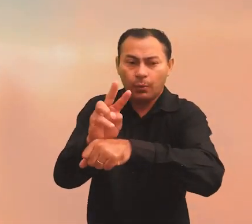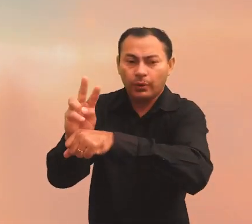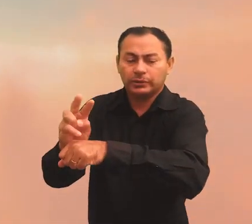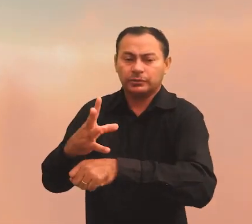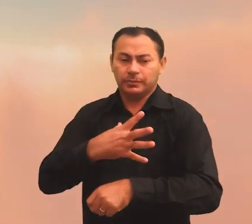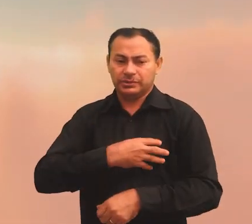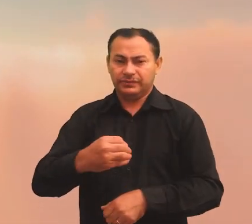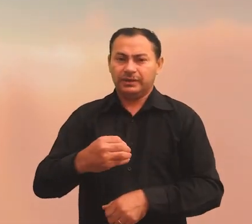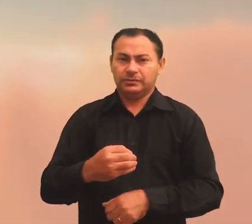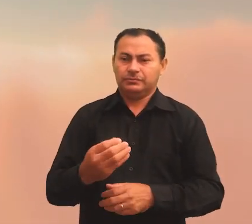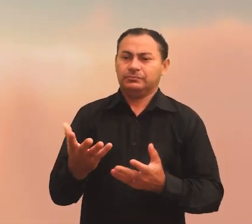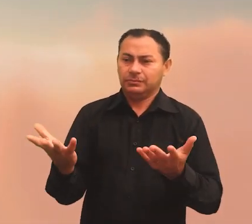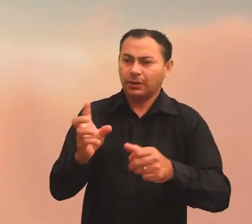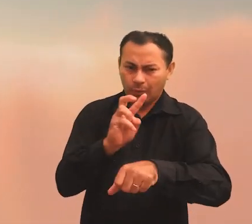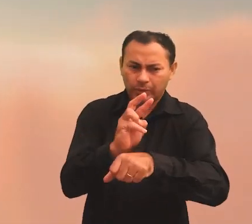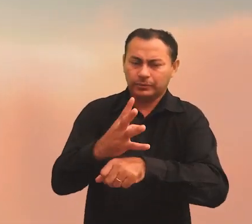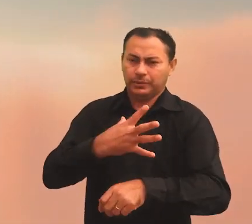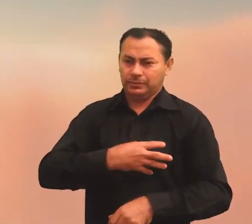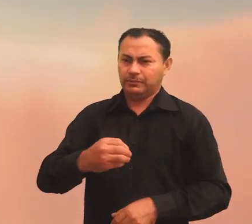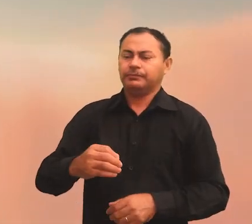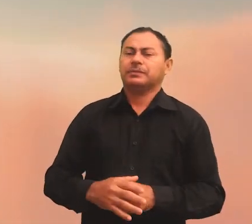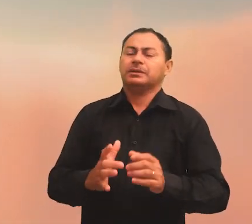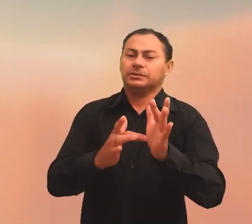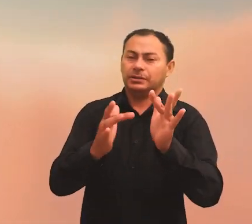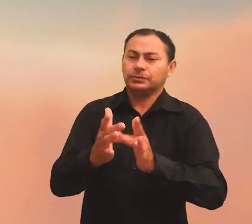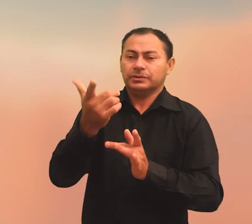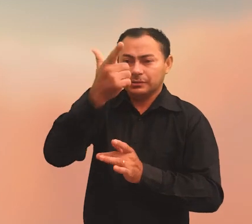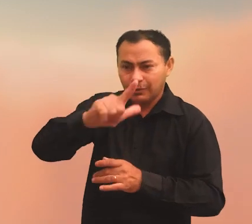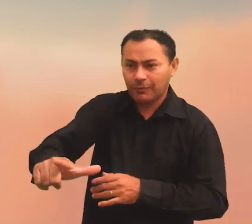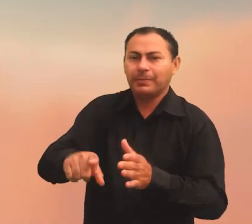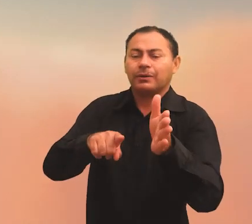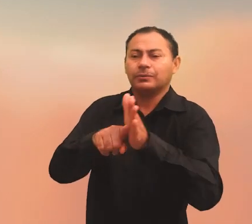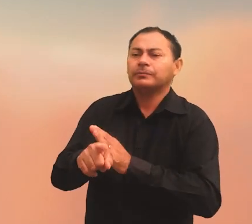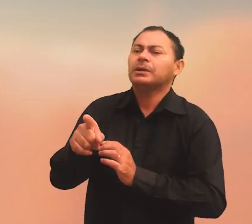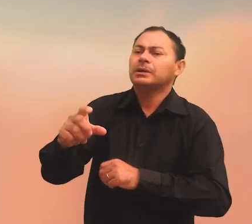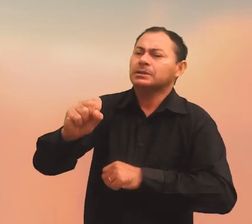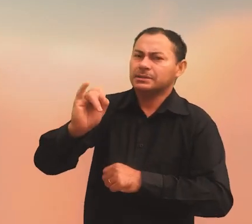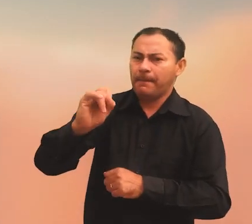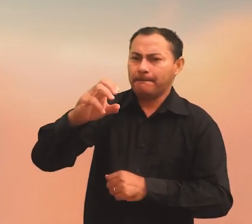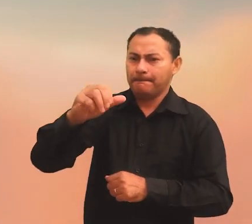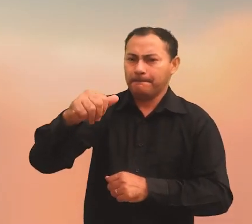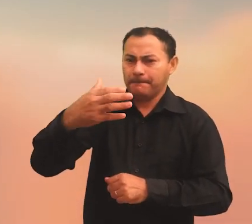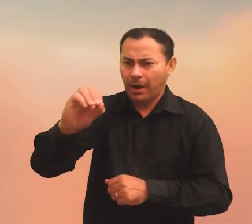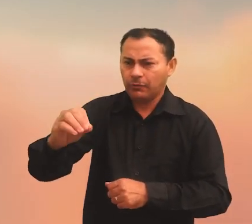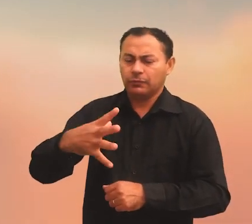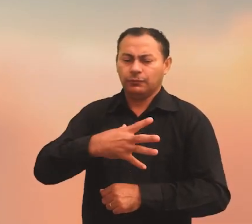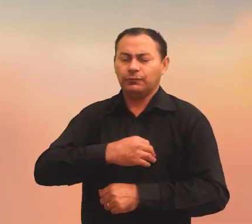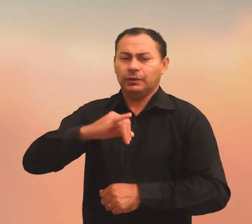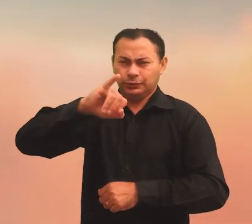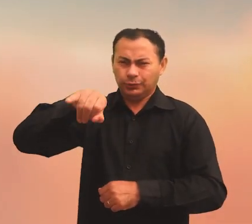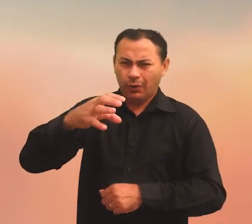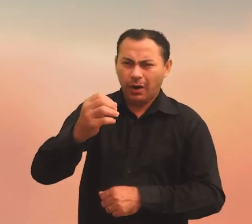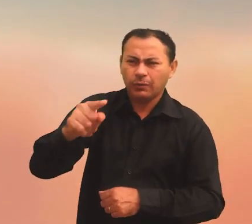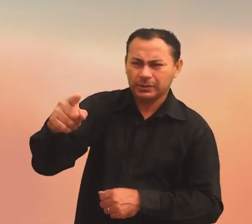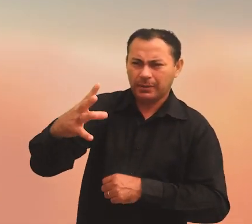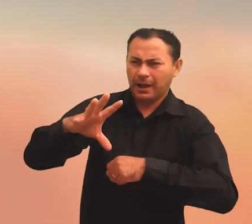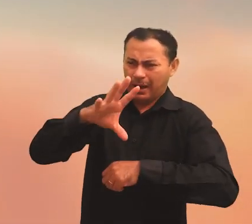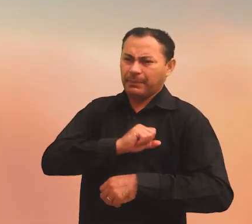dos meus cordeirinhos. Jesus então repetiu a pergunta: Simão, filho de João, você me